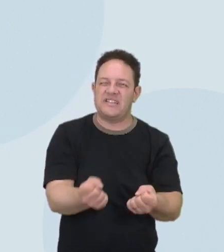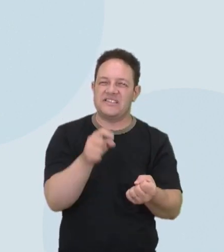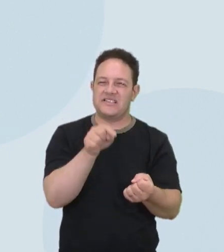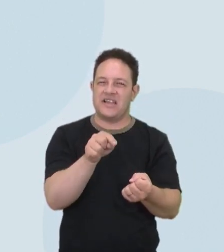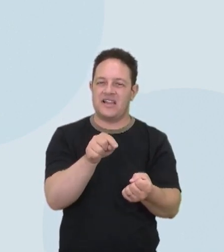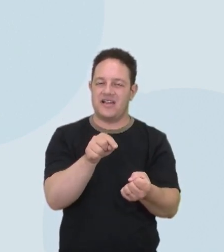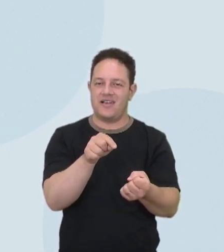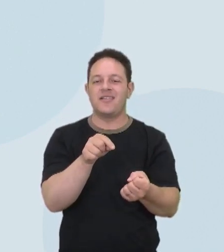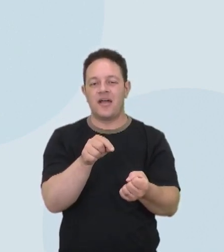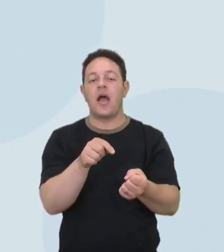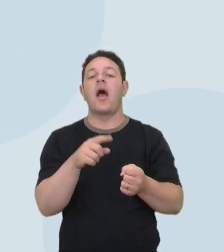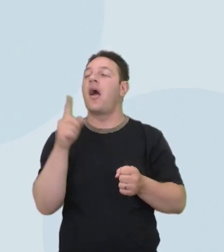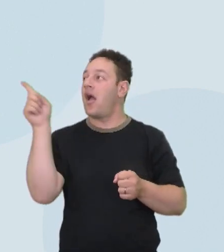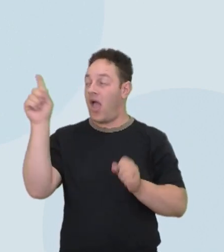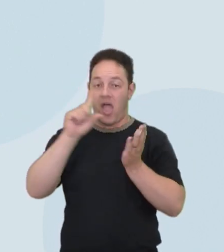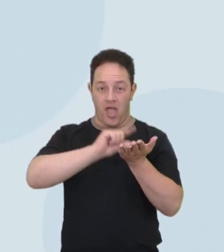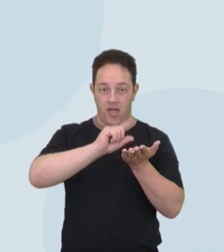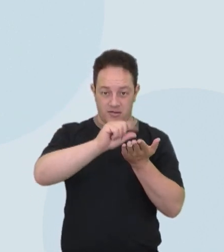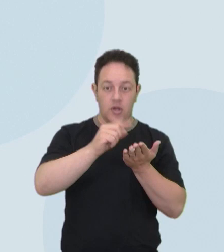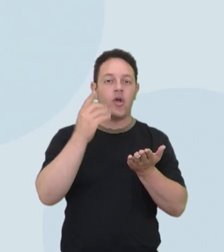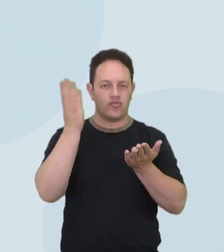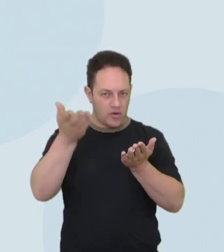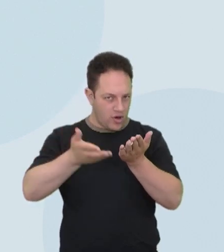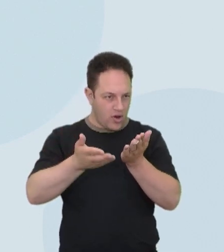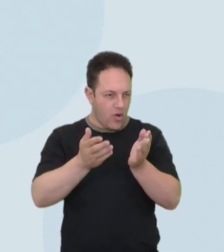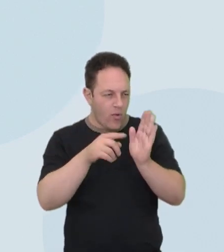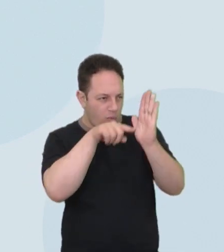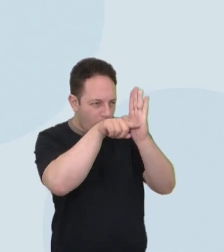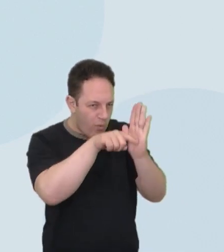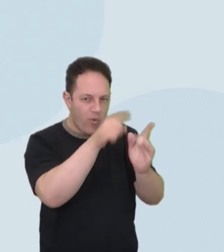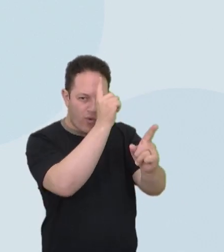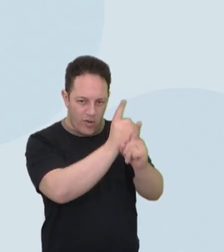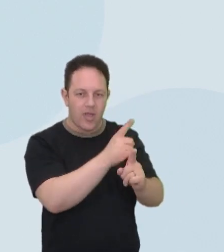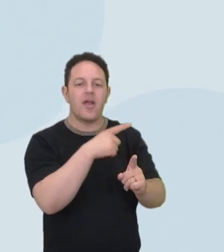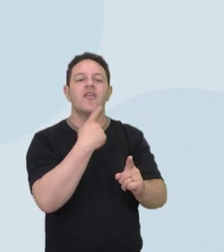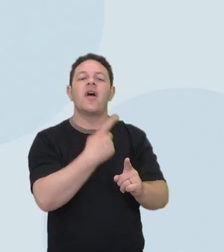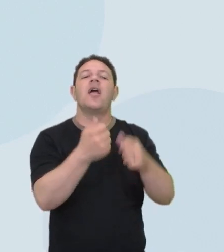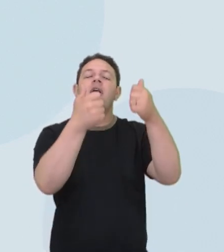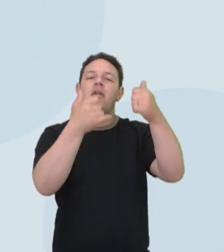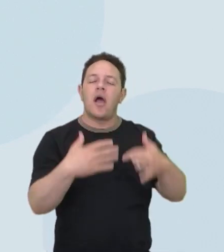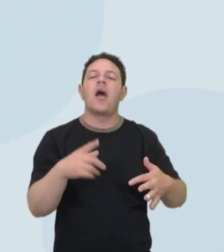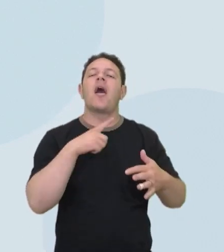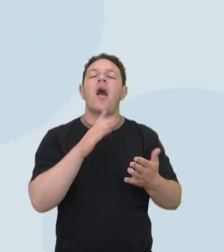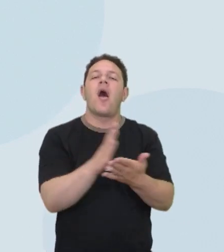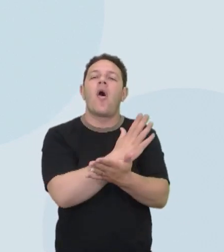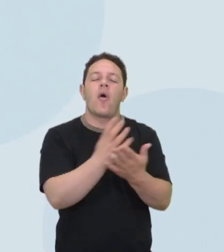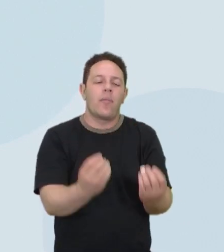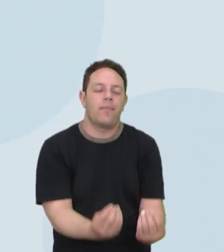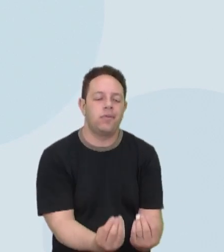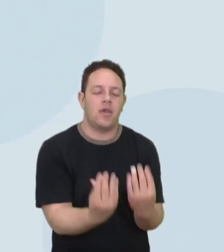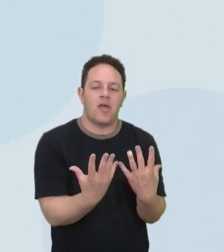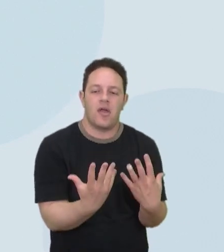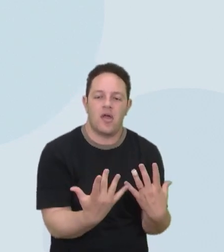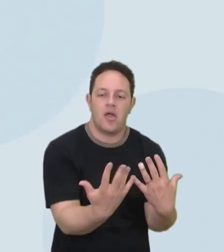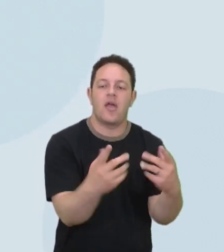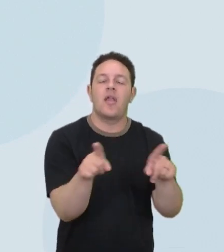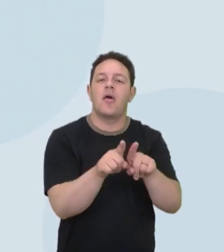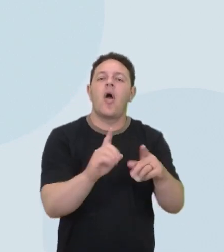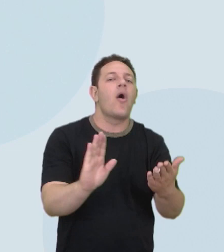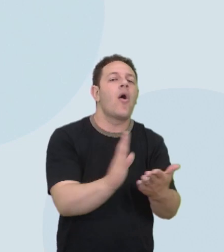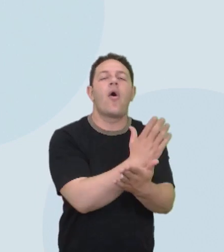fala sobre, nesse artigo, né, que a gente analisou, a gente fala dos efeitos de plantas e de outros métodos